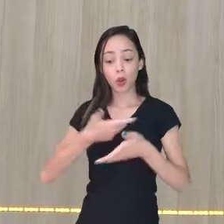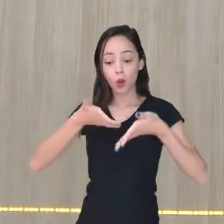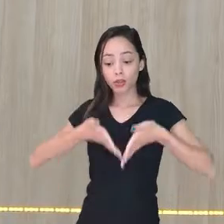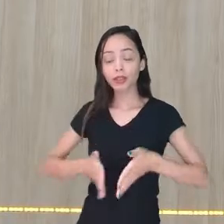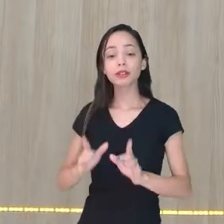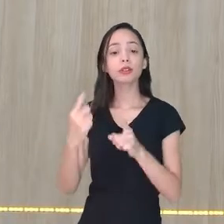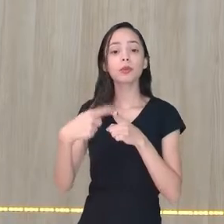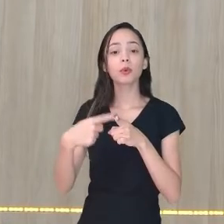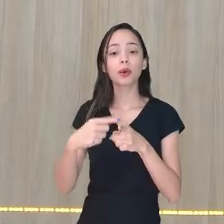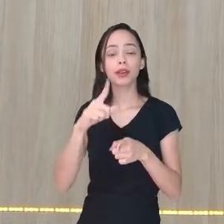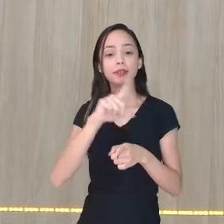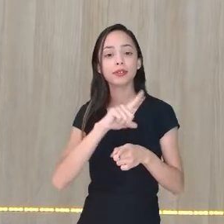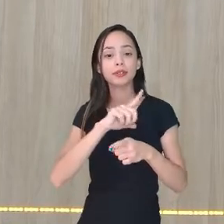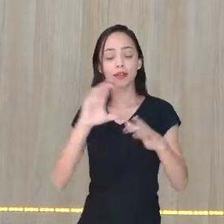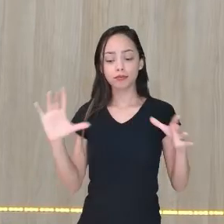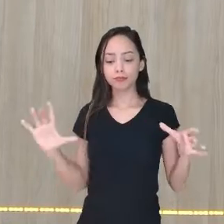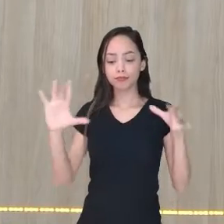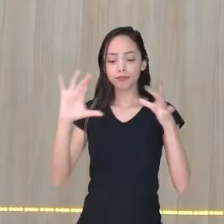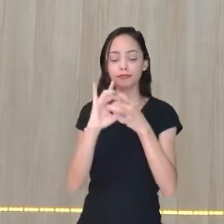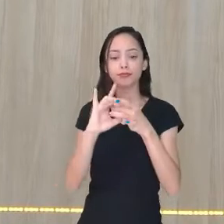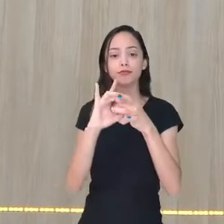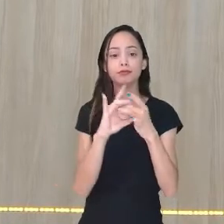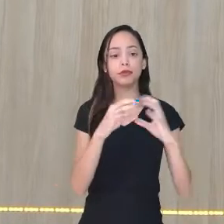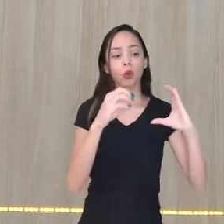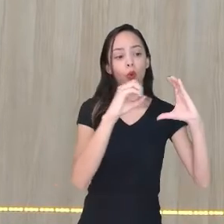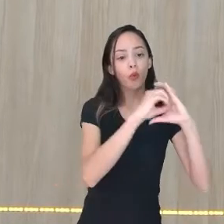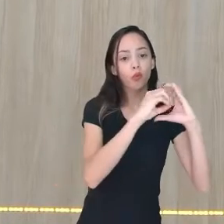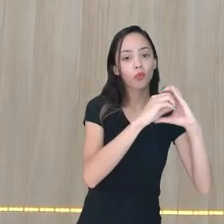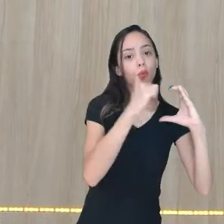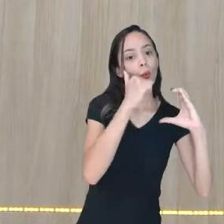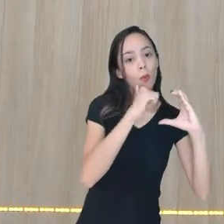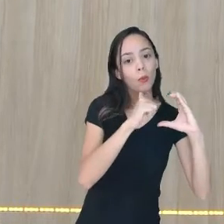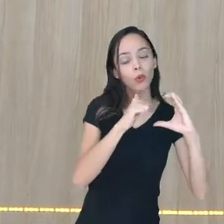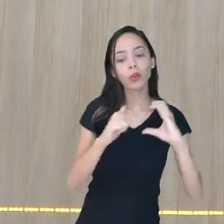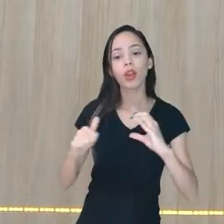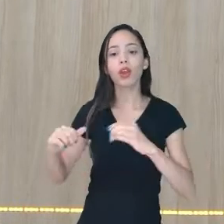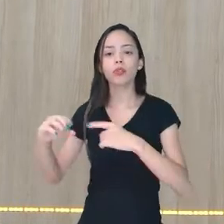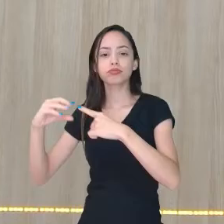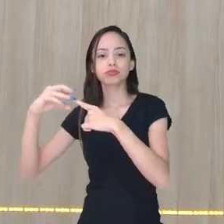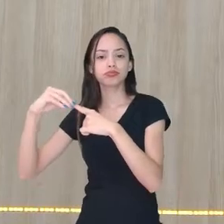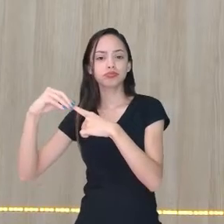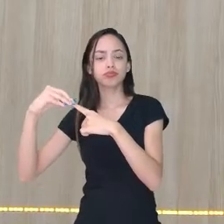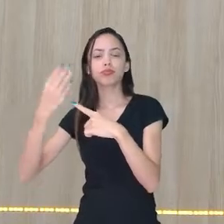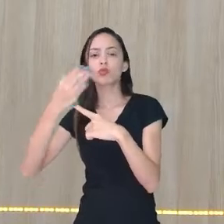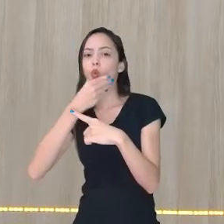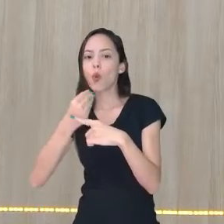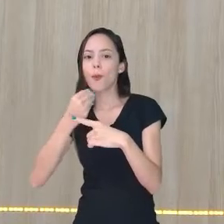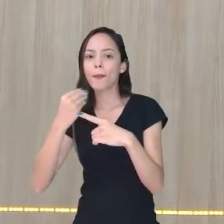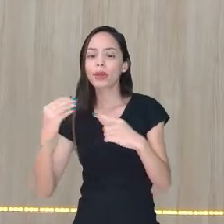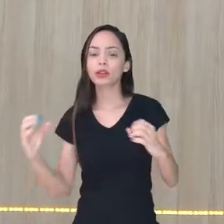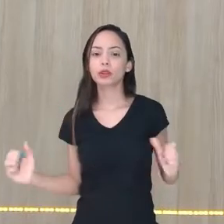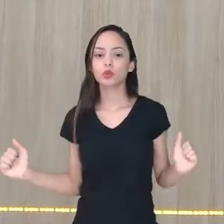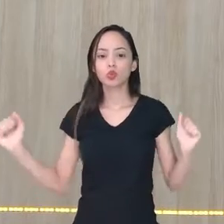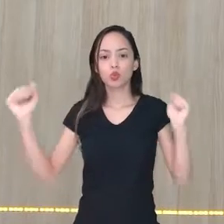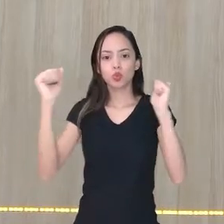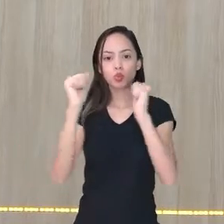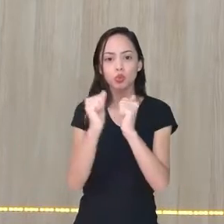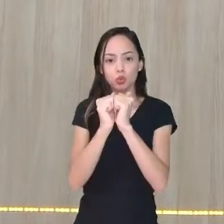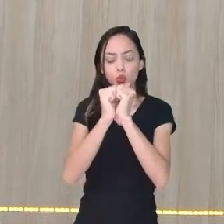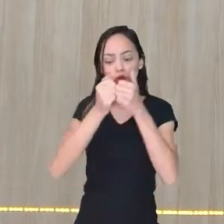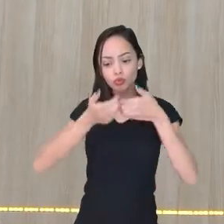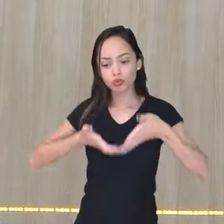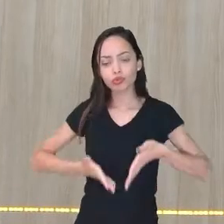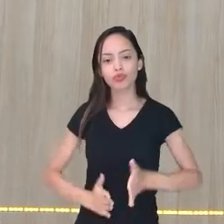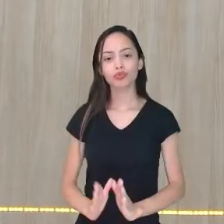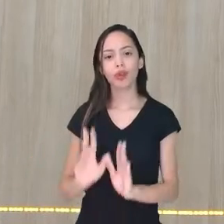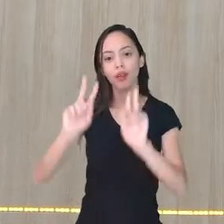O óvulo feminino com o espermatozoide masculino, que teve essa junção, criou seres humanos, criou uma pessoa,